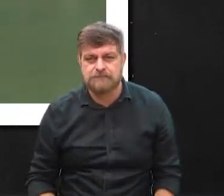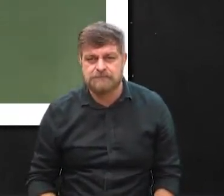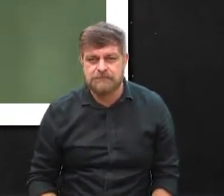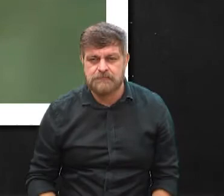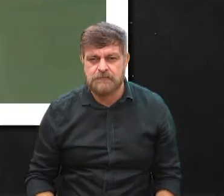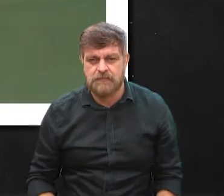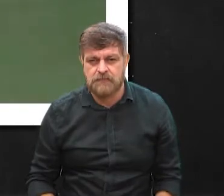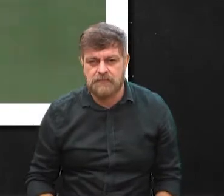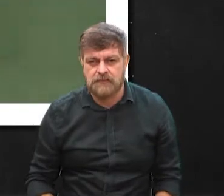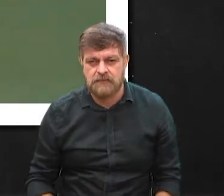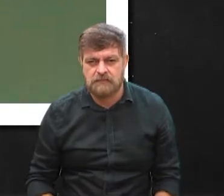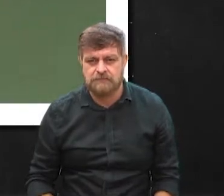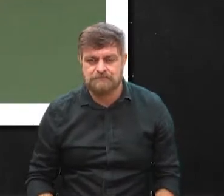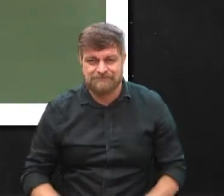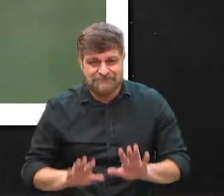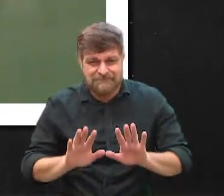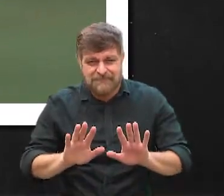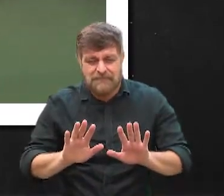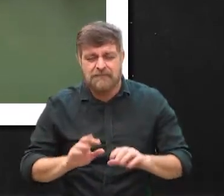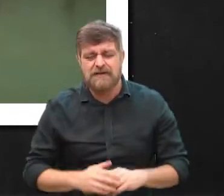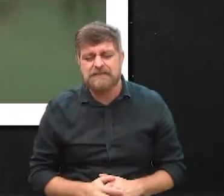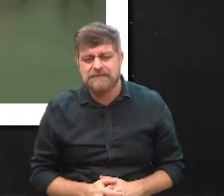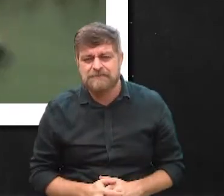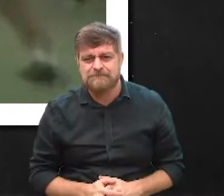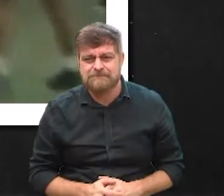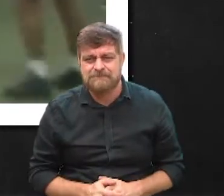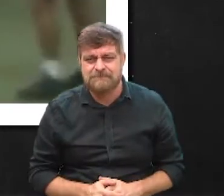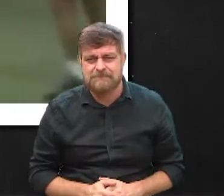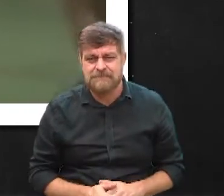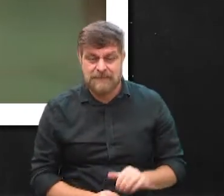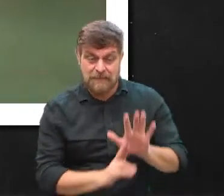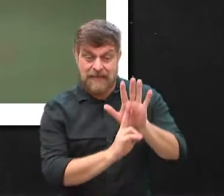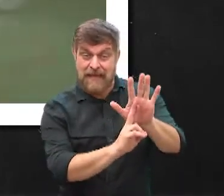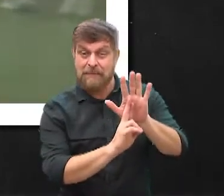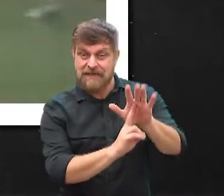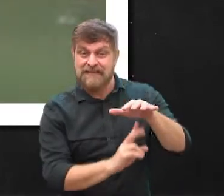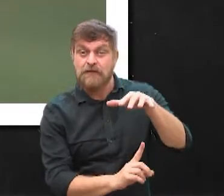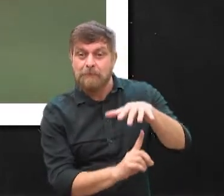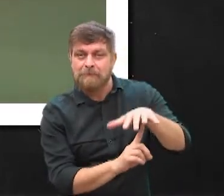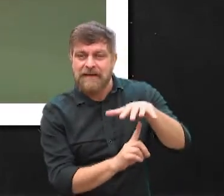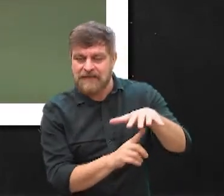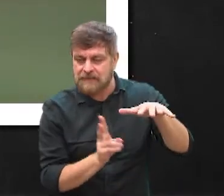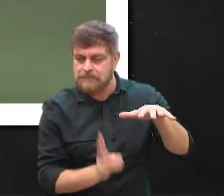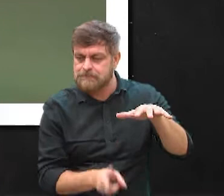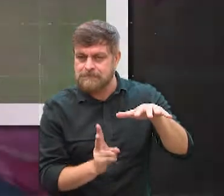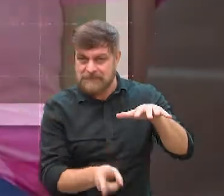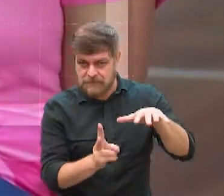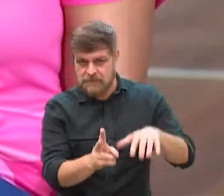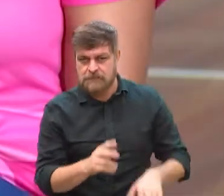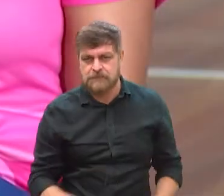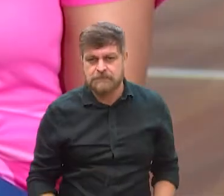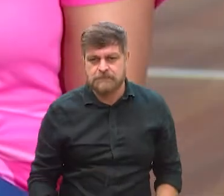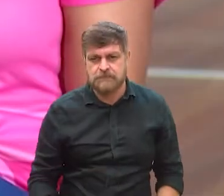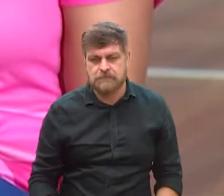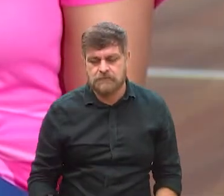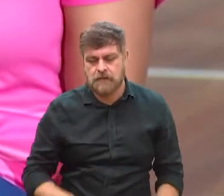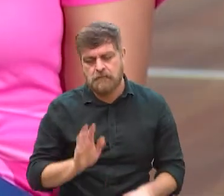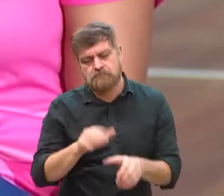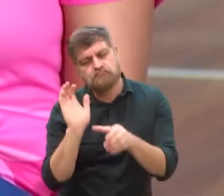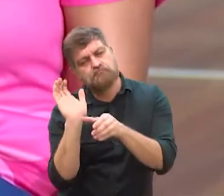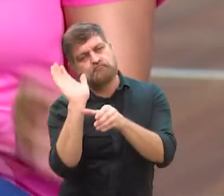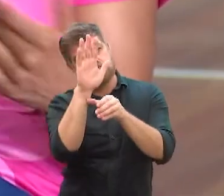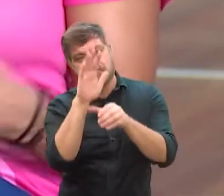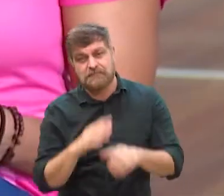brasileiros adultos, mas tudo representando o Paraná, né? E sempre